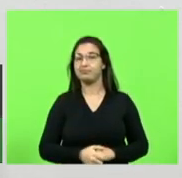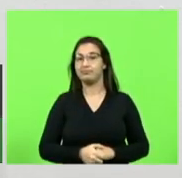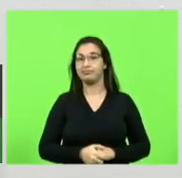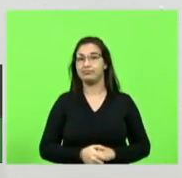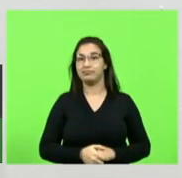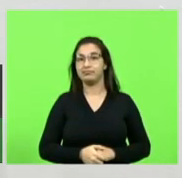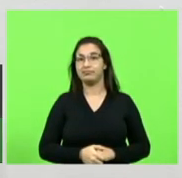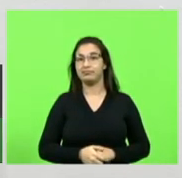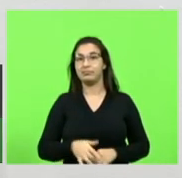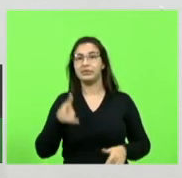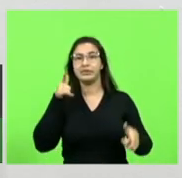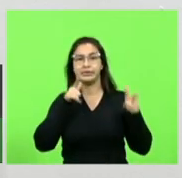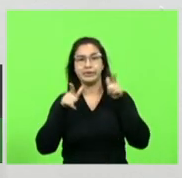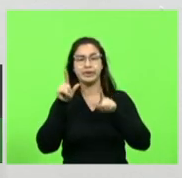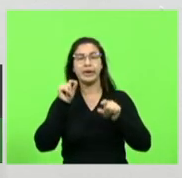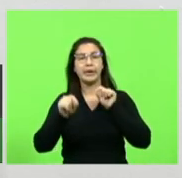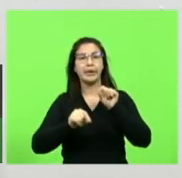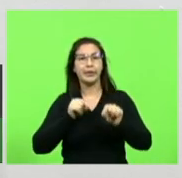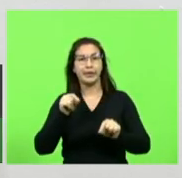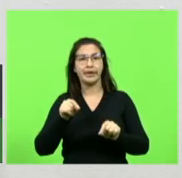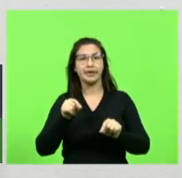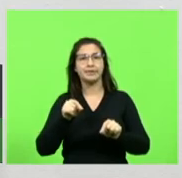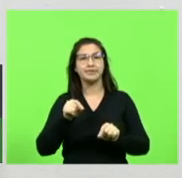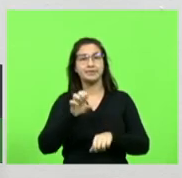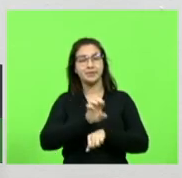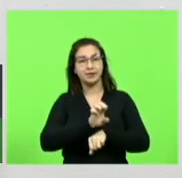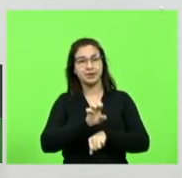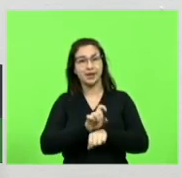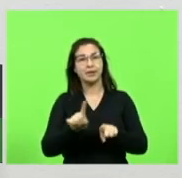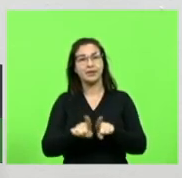estado e ganha o Planalto Serrano.